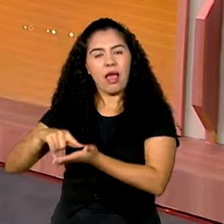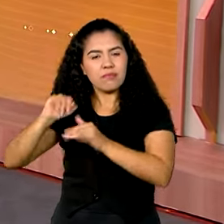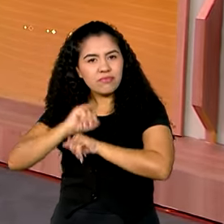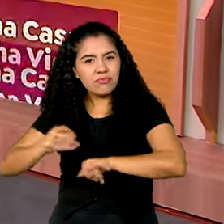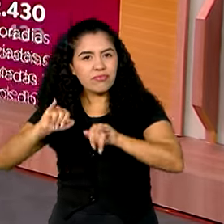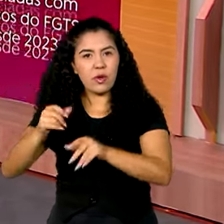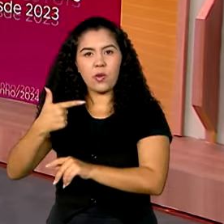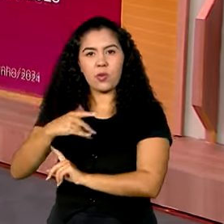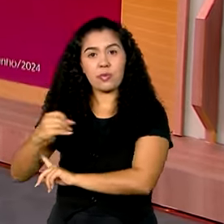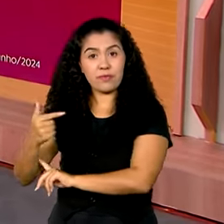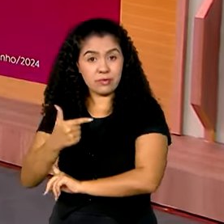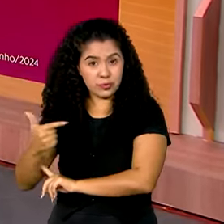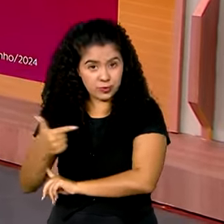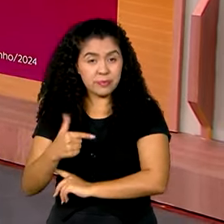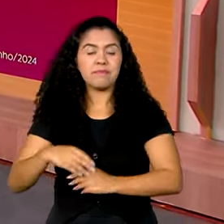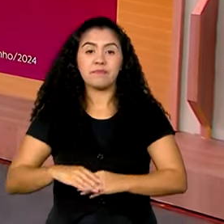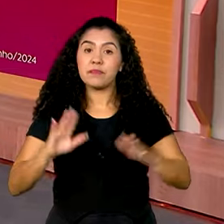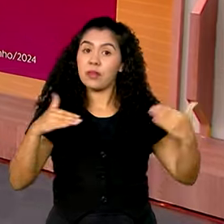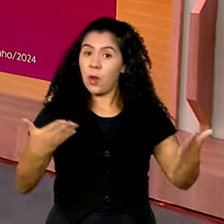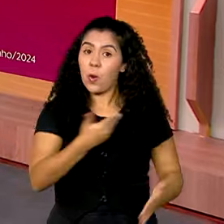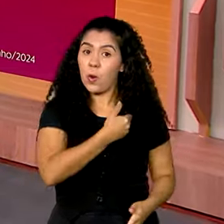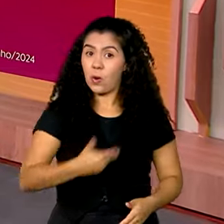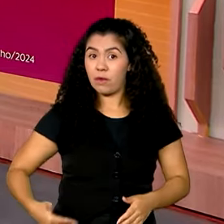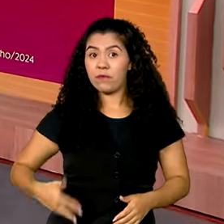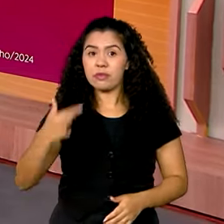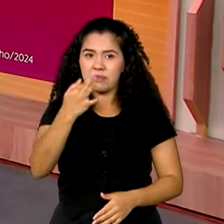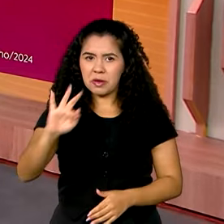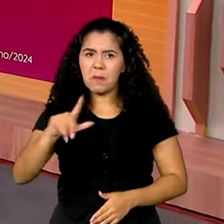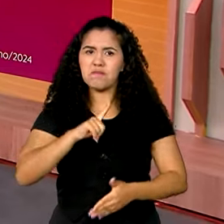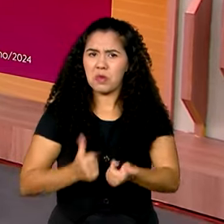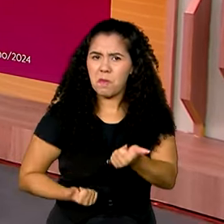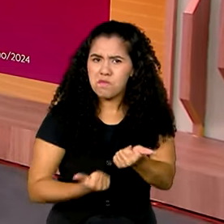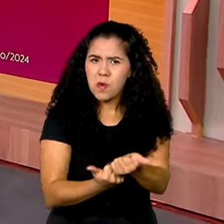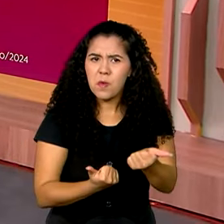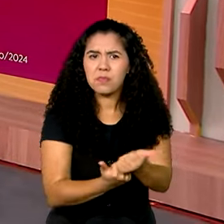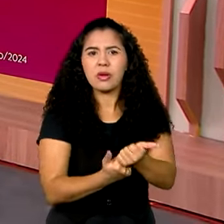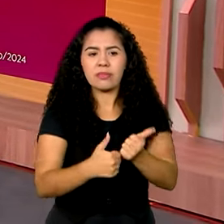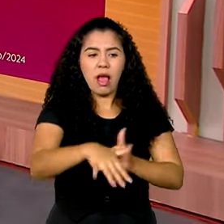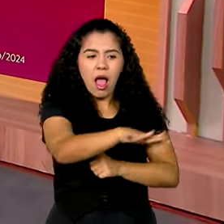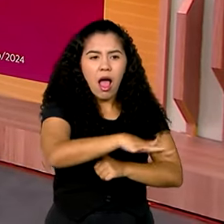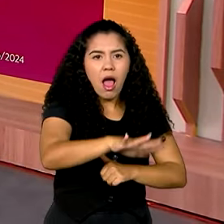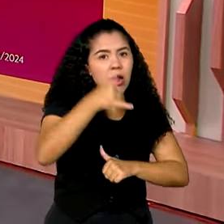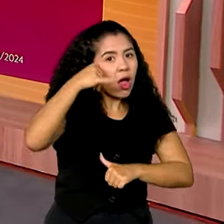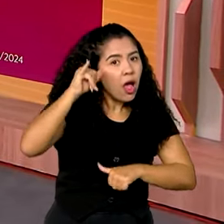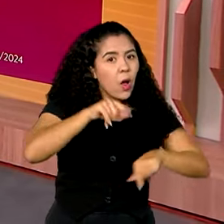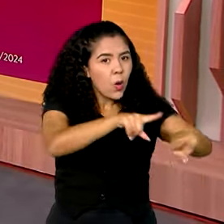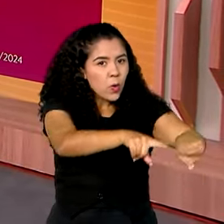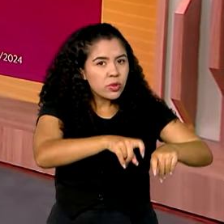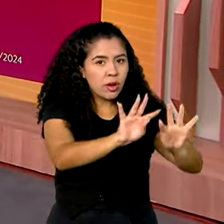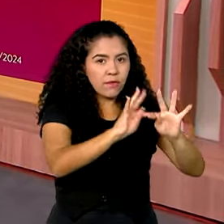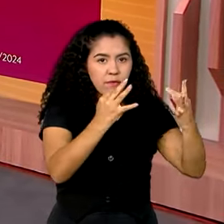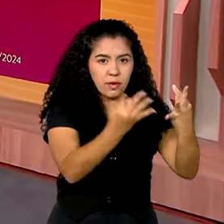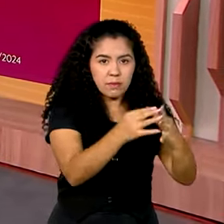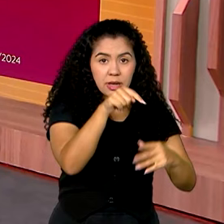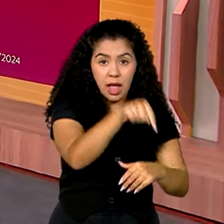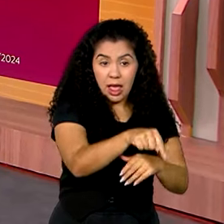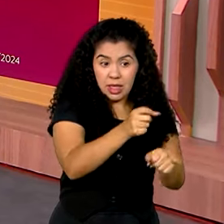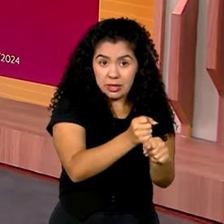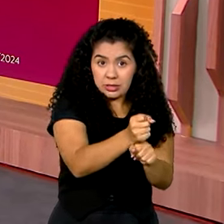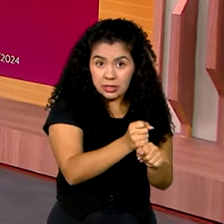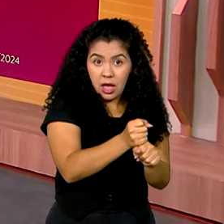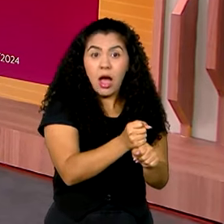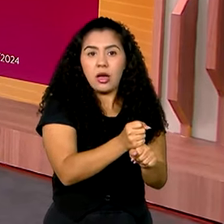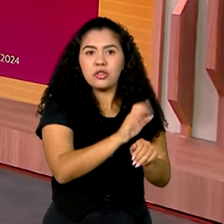de 2022. E o governo federal já vem apoiando fortemente a agricultura familiar na cidade. Somente este ano